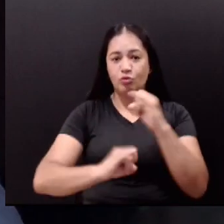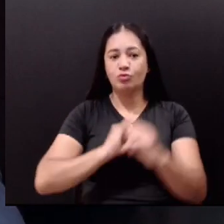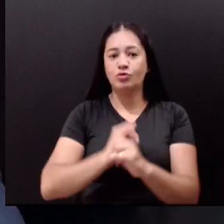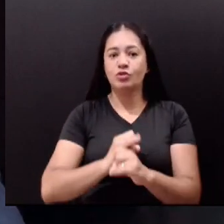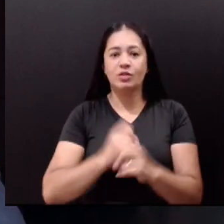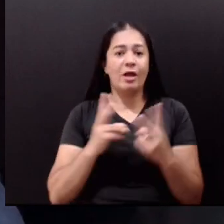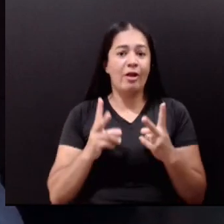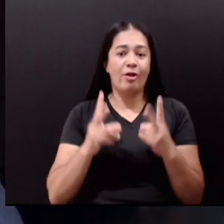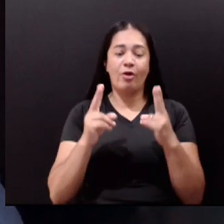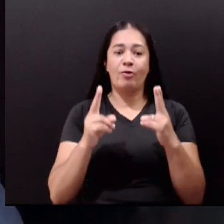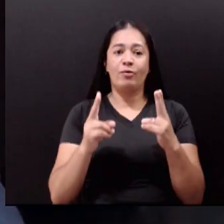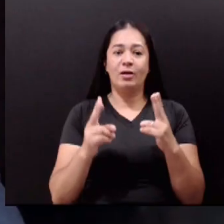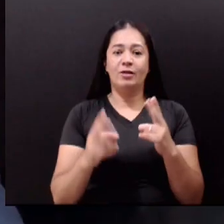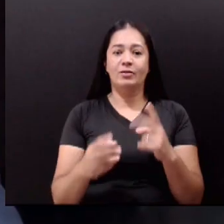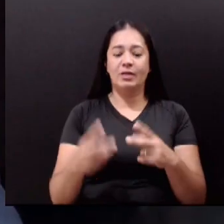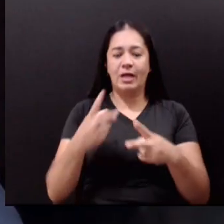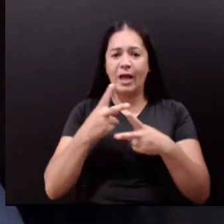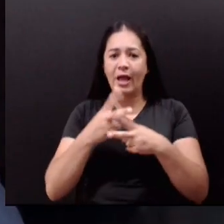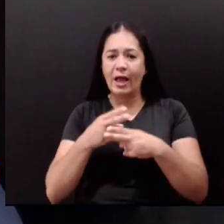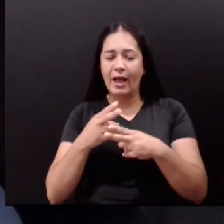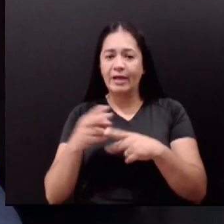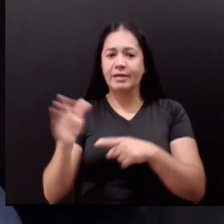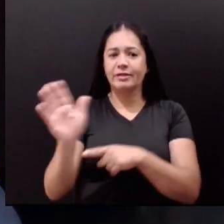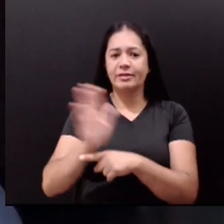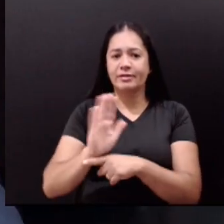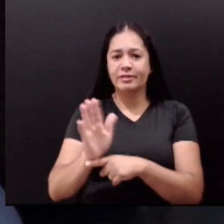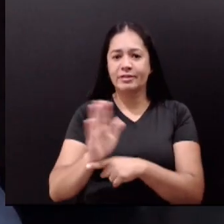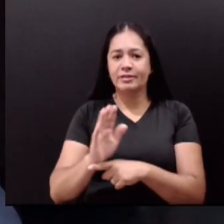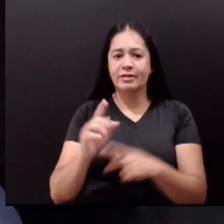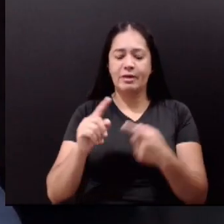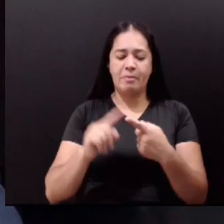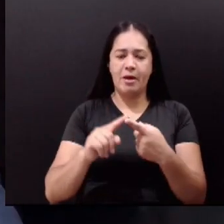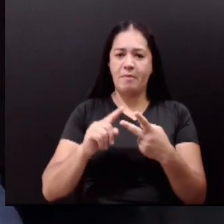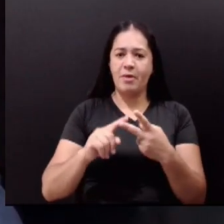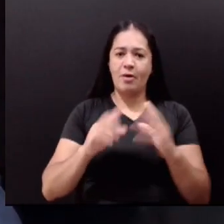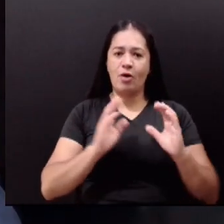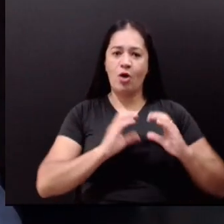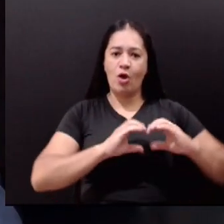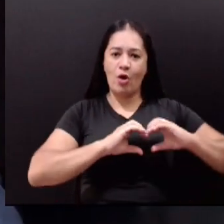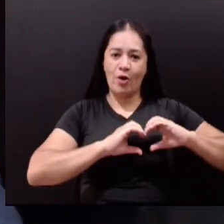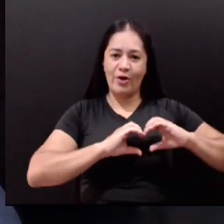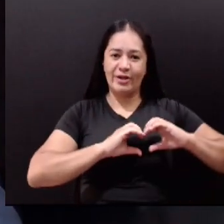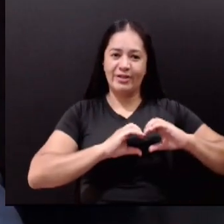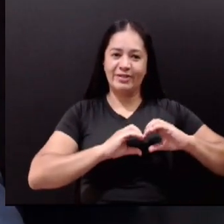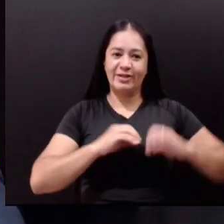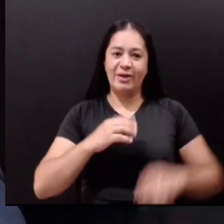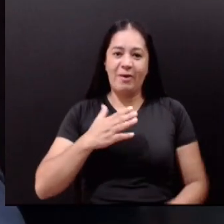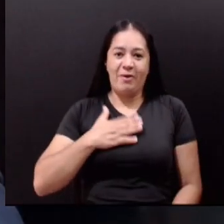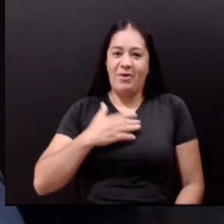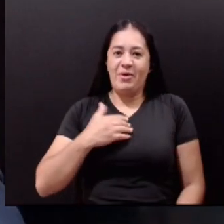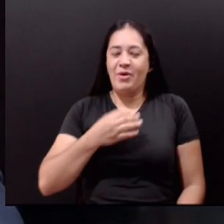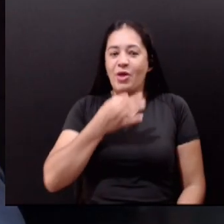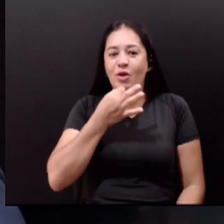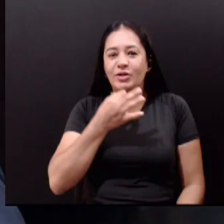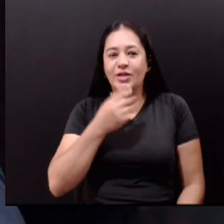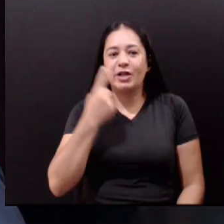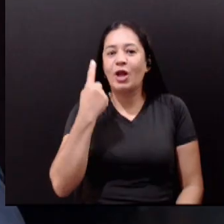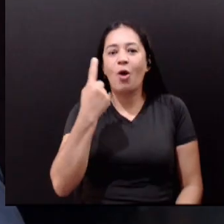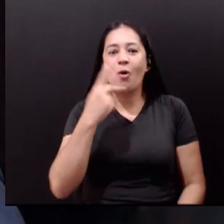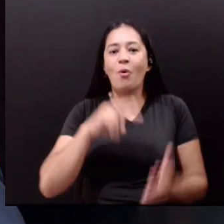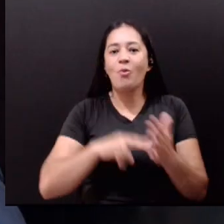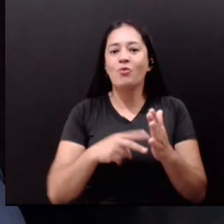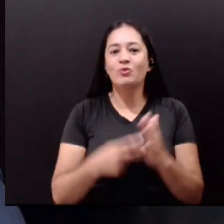né, que o Red Pill, dos coraçõezinhos, eu confesso também que coraçãozinho para mim só tinha um e um significado.